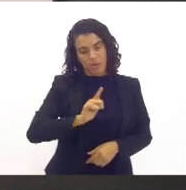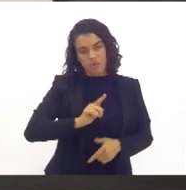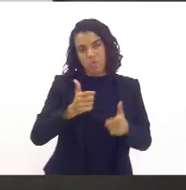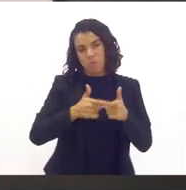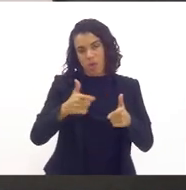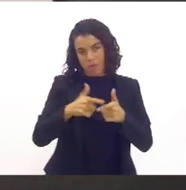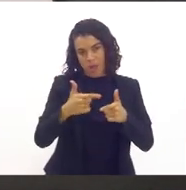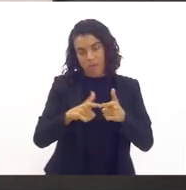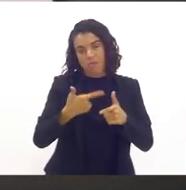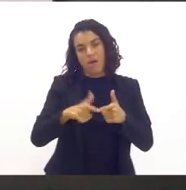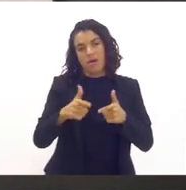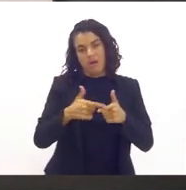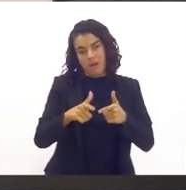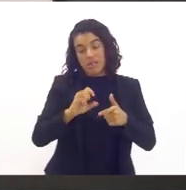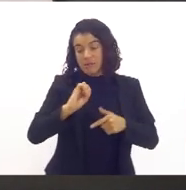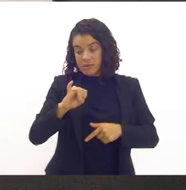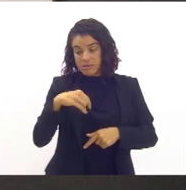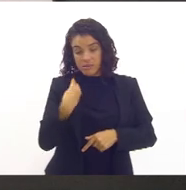não atuarmos